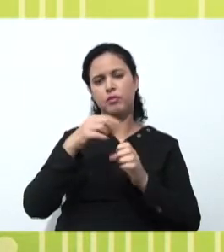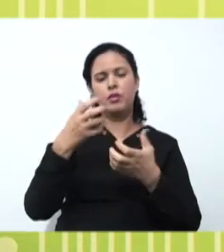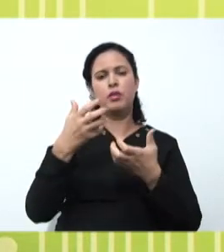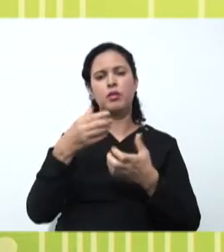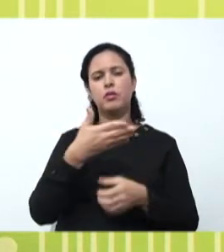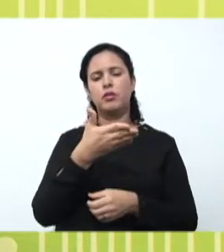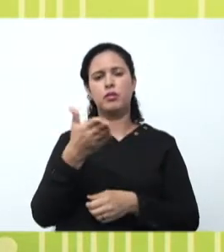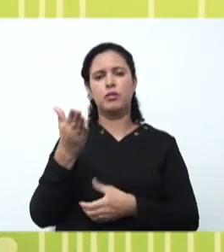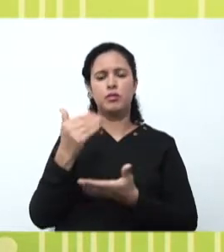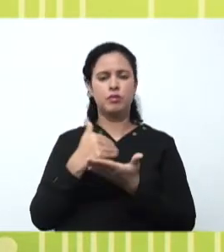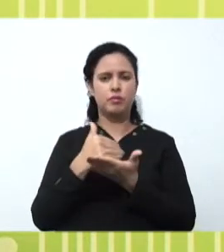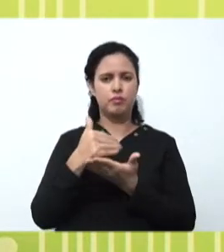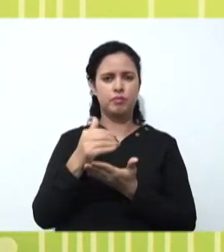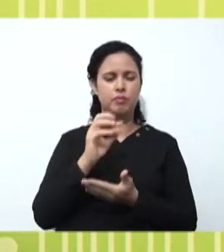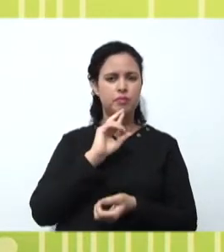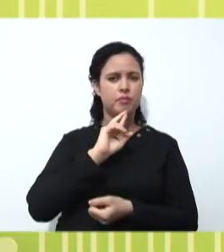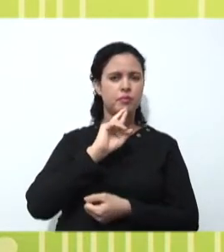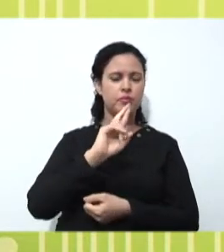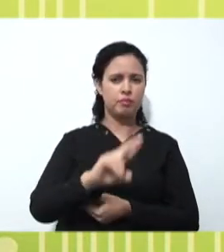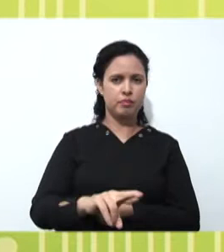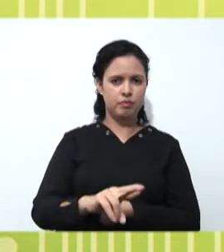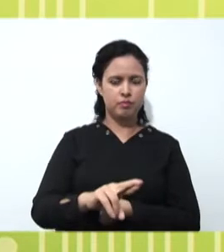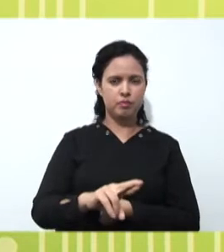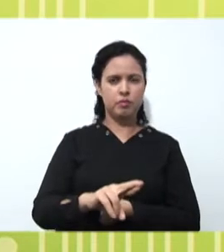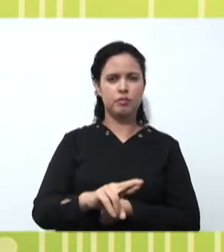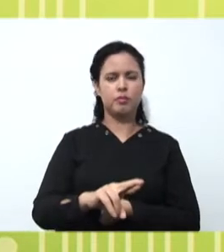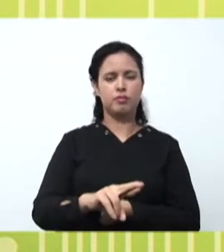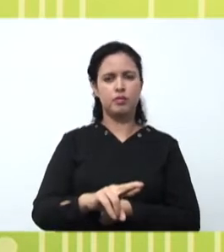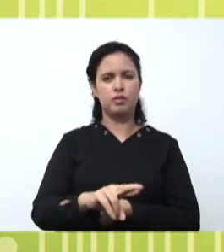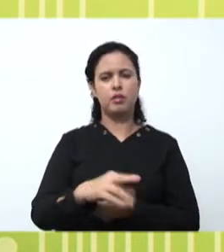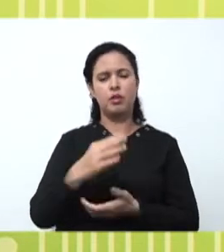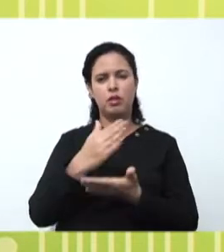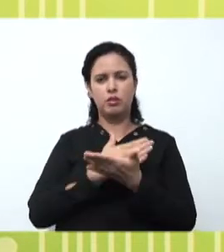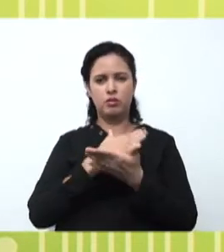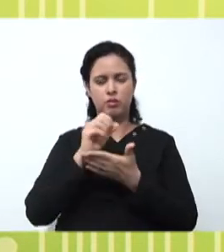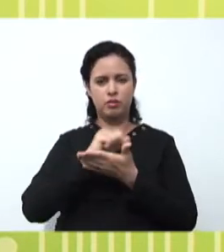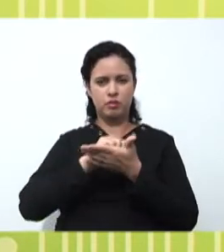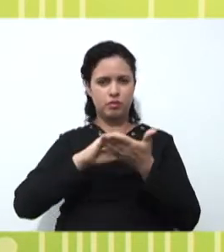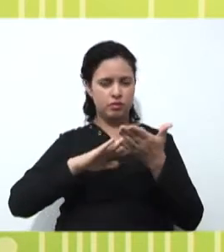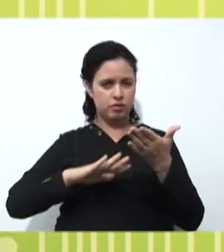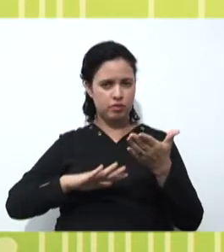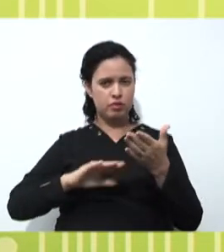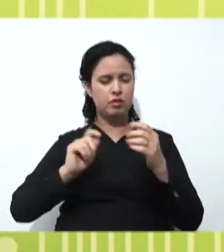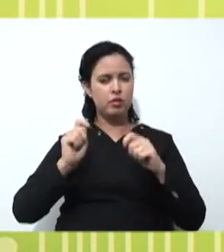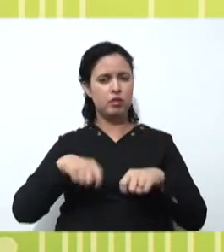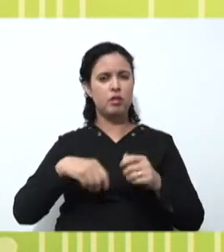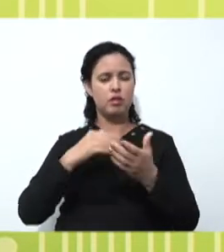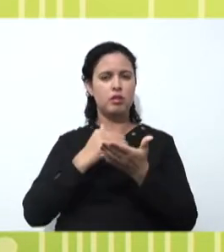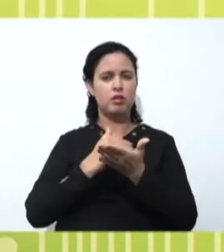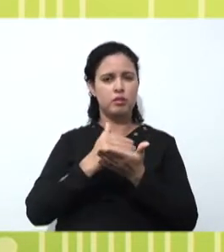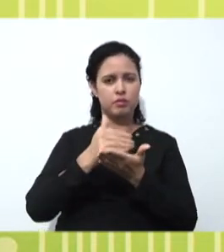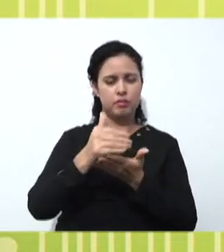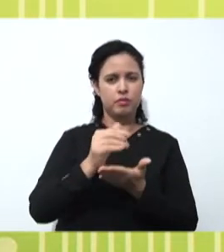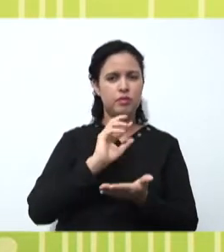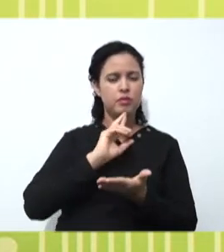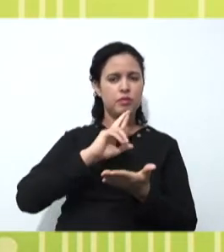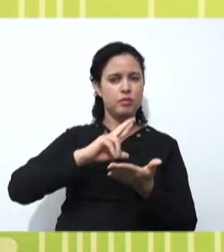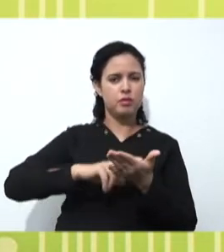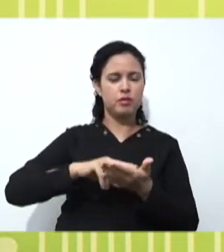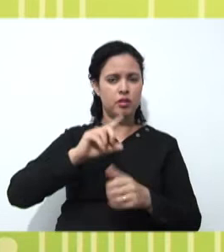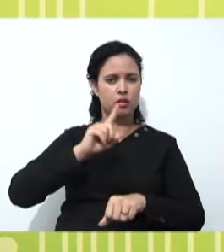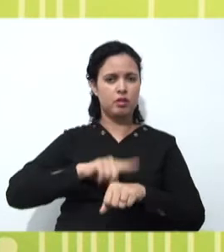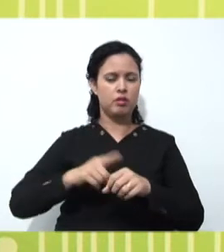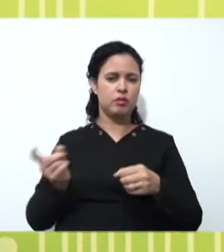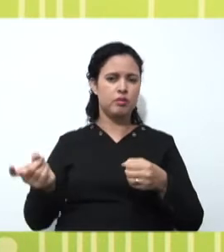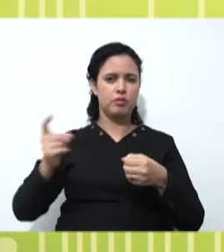vocês já começassem a respondendo, mesmo que a gente não tenha visto algumas atividades, né, alguns conteúdos, mas começassem a respondendo, que na hora que a gente